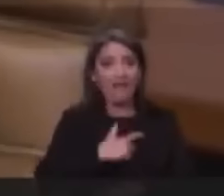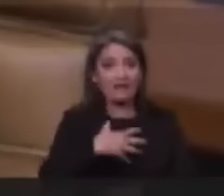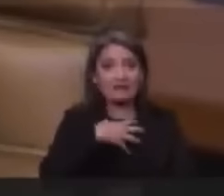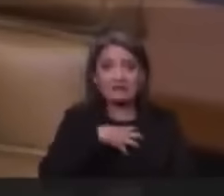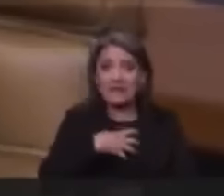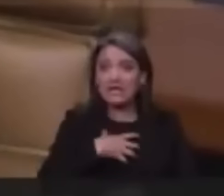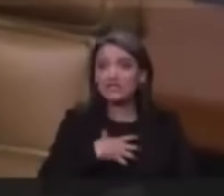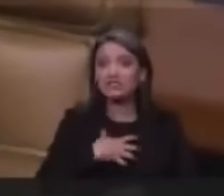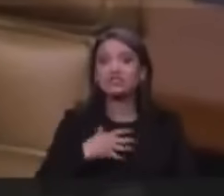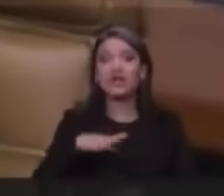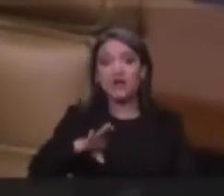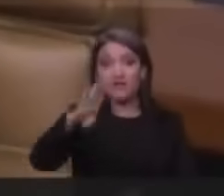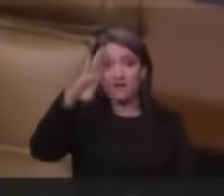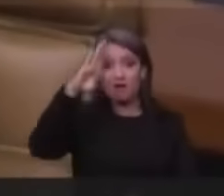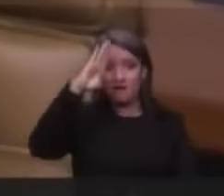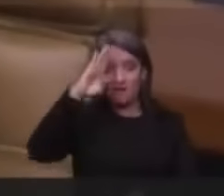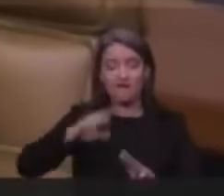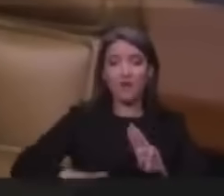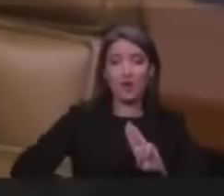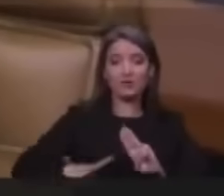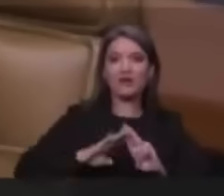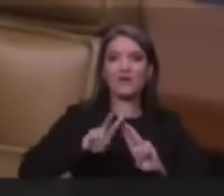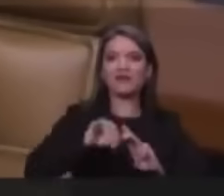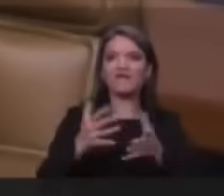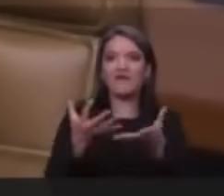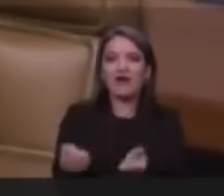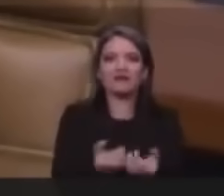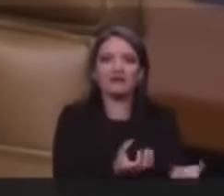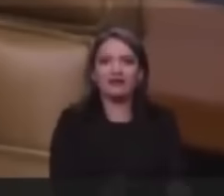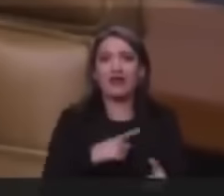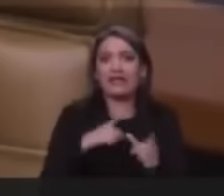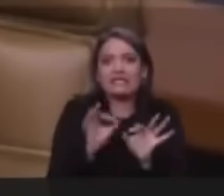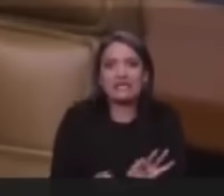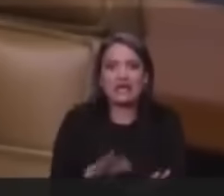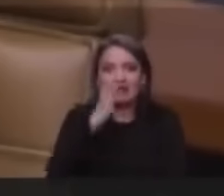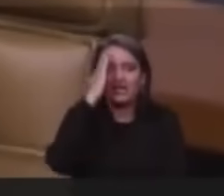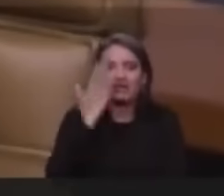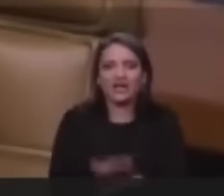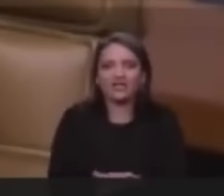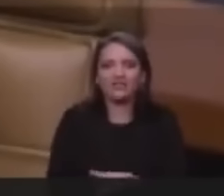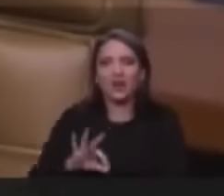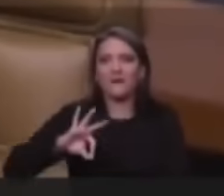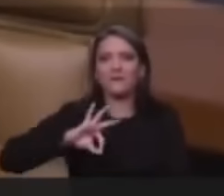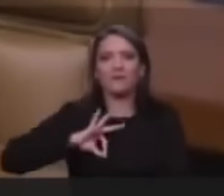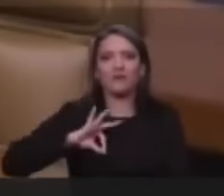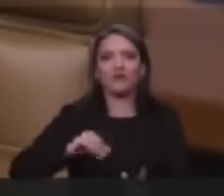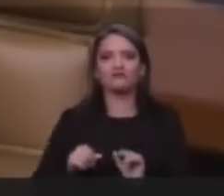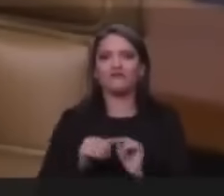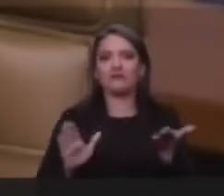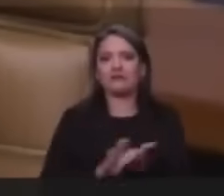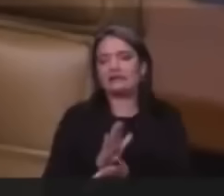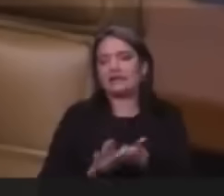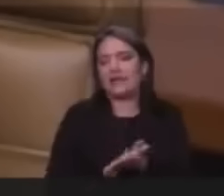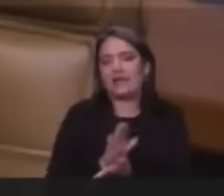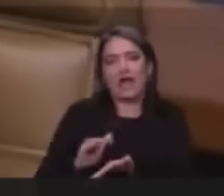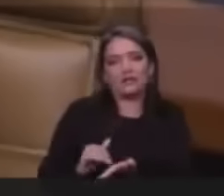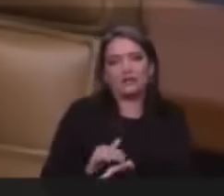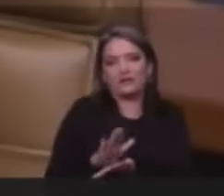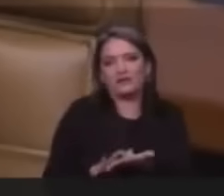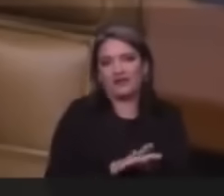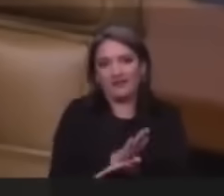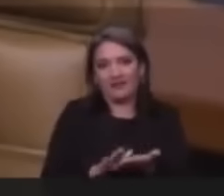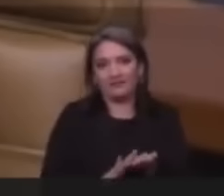haveria adesão é das Forças Armadas é que a polícia não iria retirá-los dos